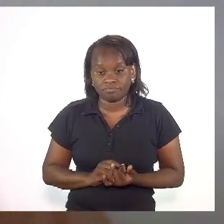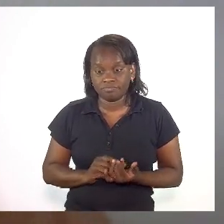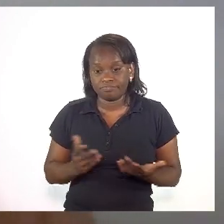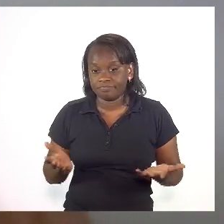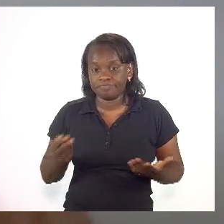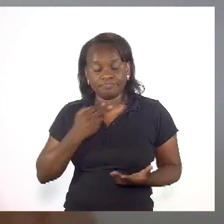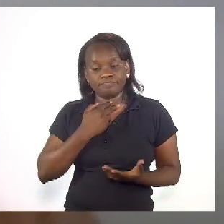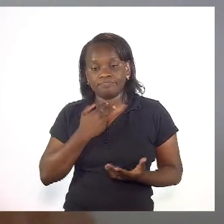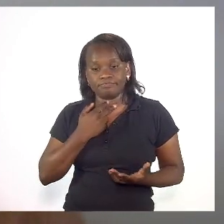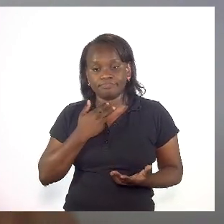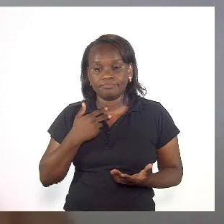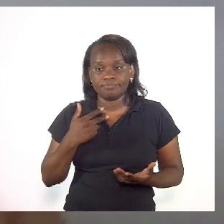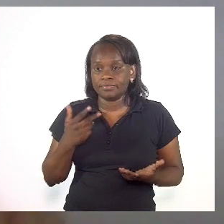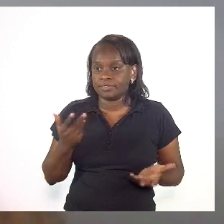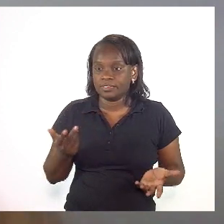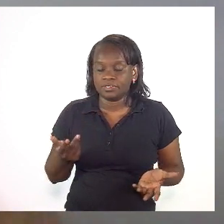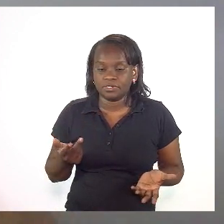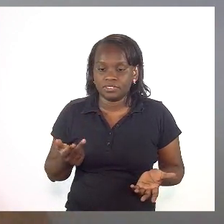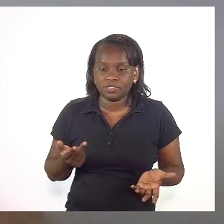nós não podemos, de forma alguma,